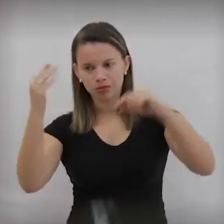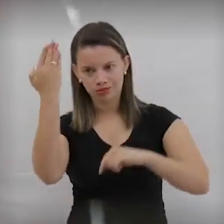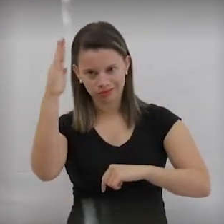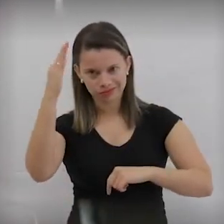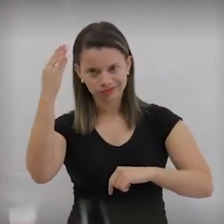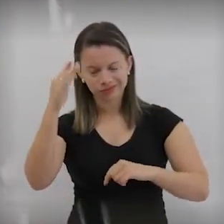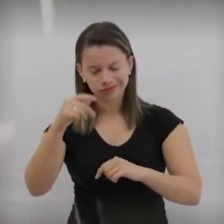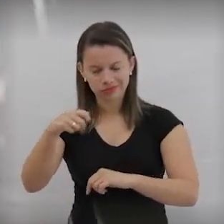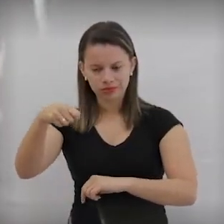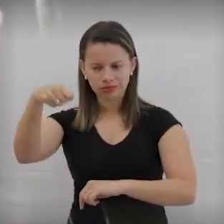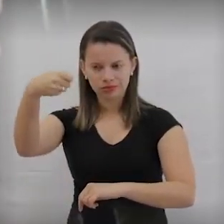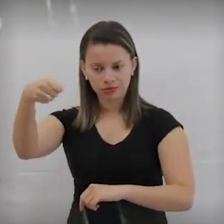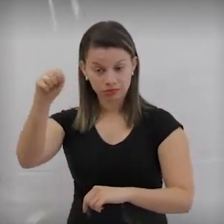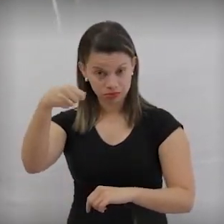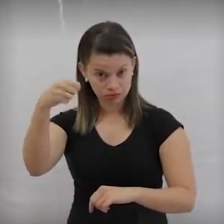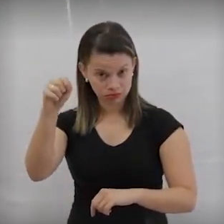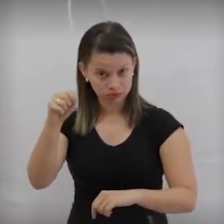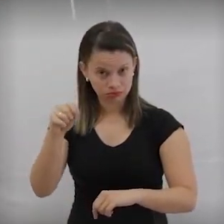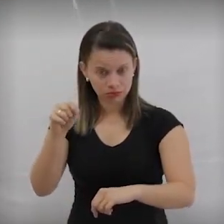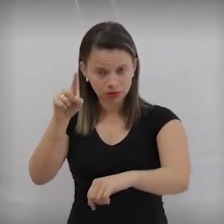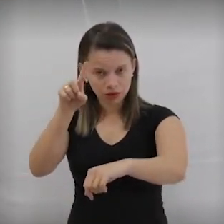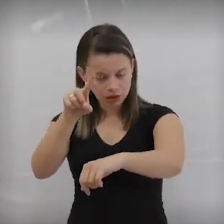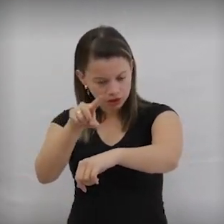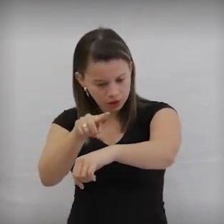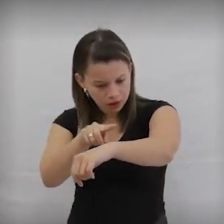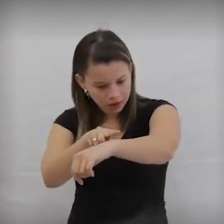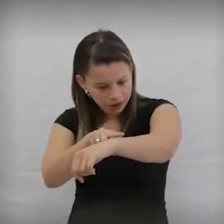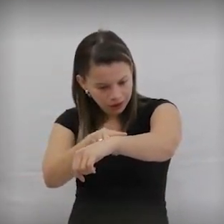e trabalhar a sua pele.